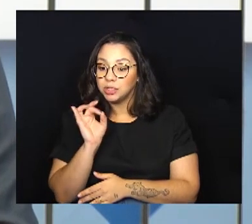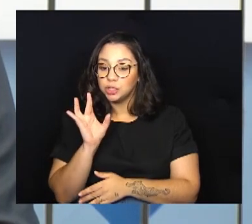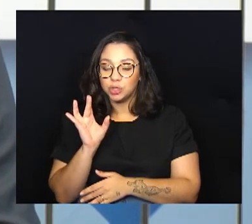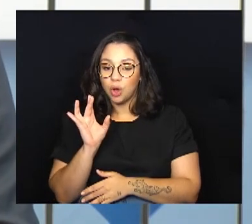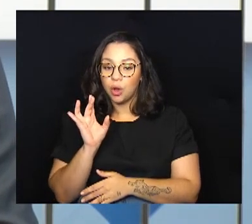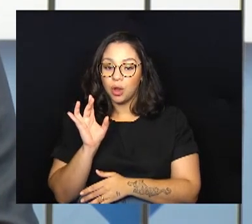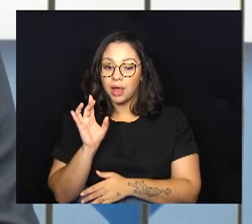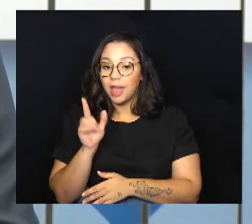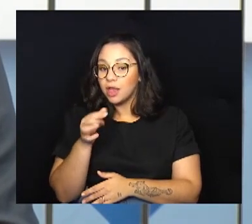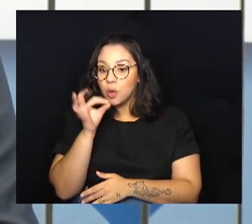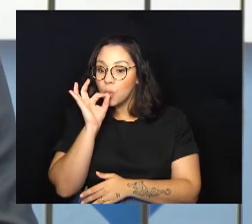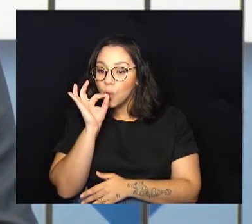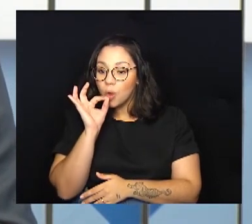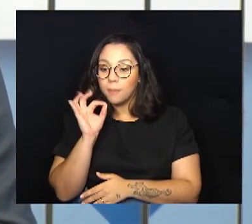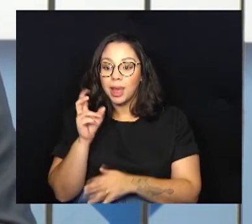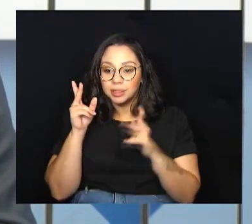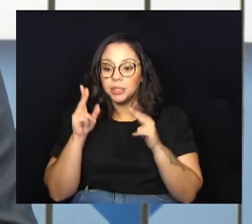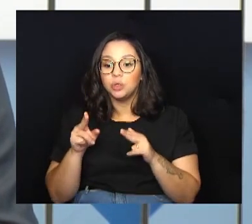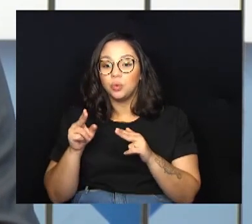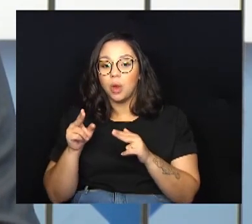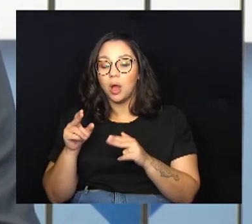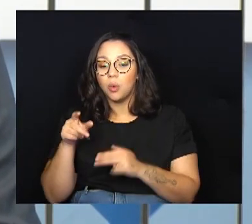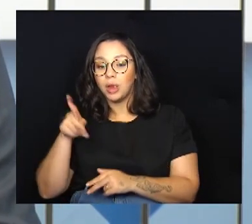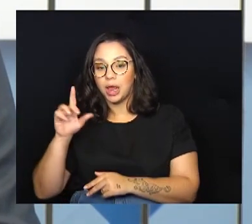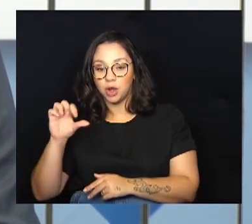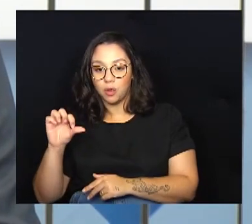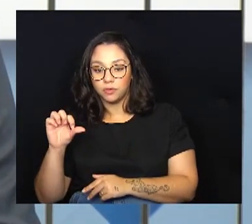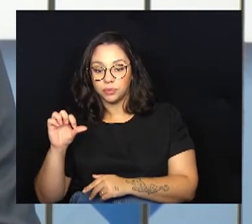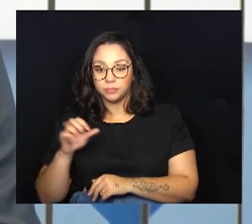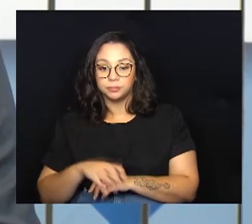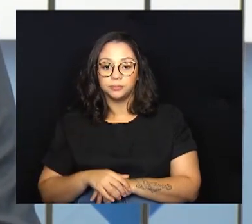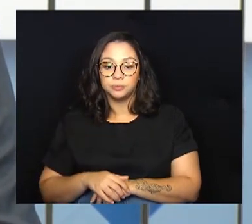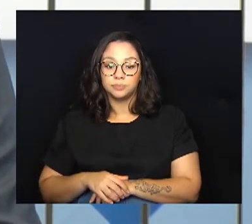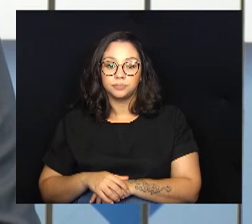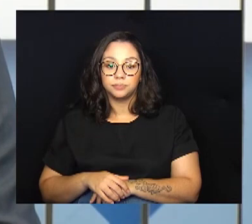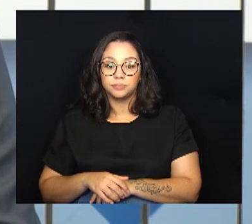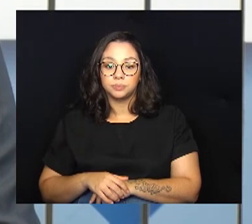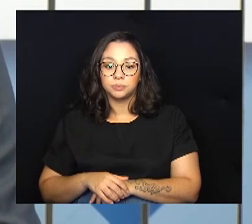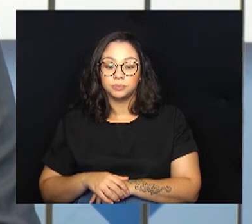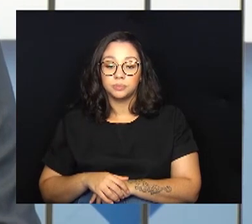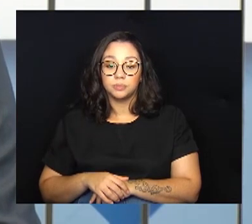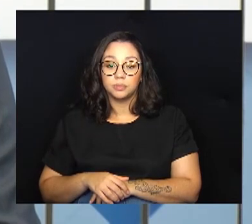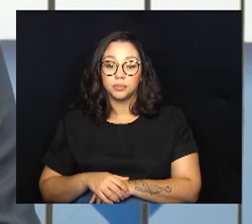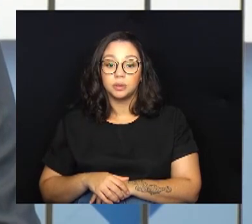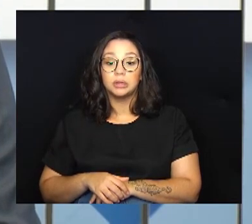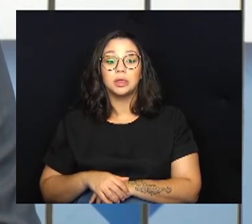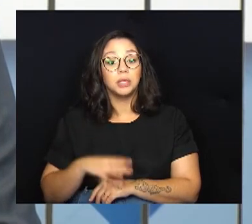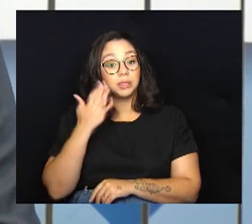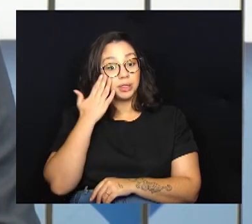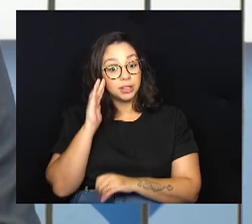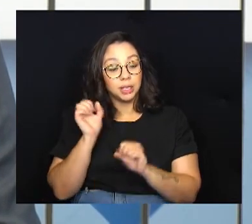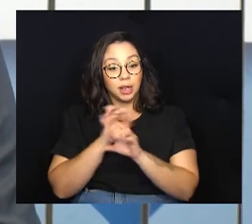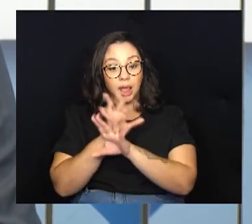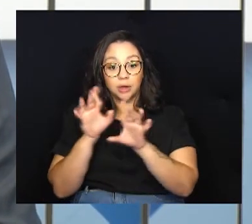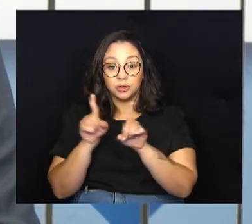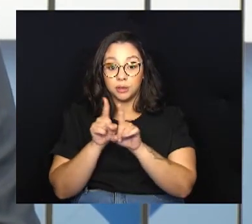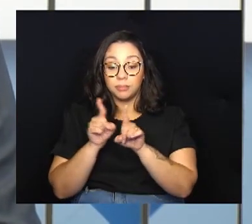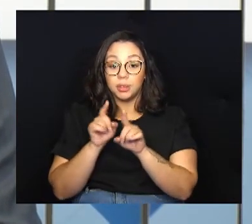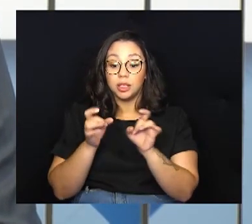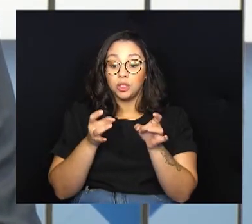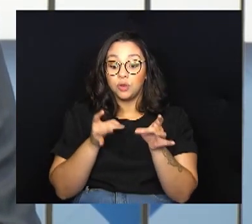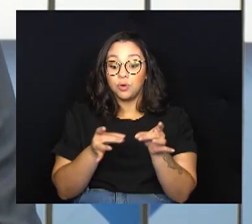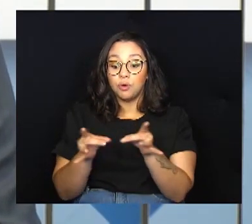maior. Alguns estudos ou relatos dizem que até 100 vezes mais potente do que a maconha, né? Então a gente tem que se